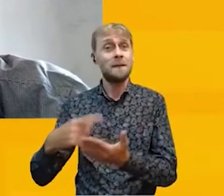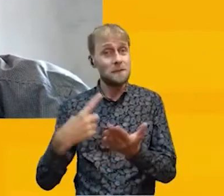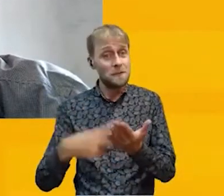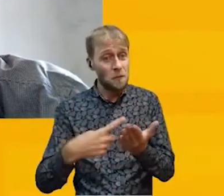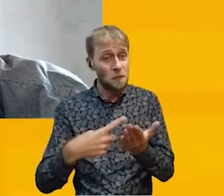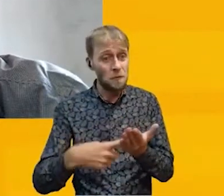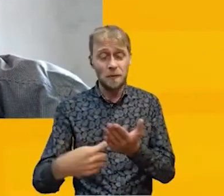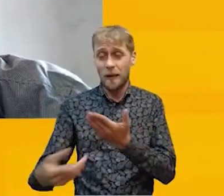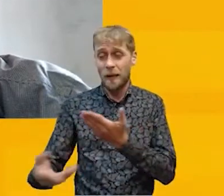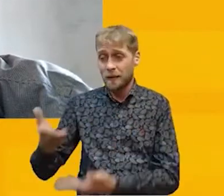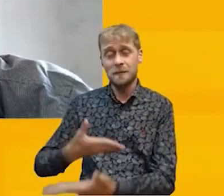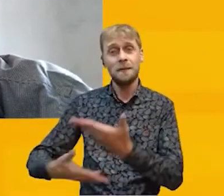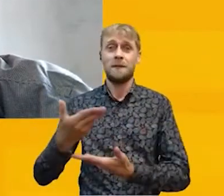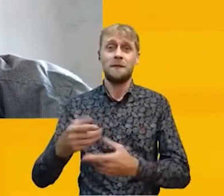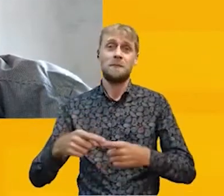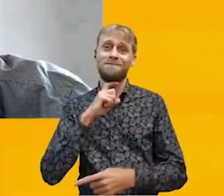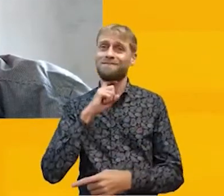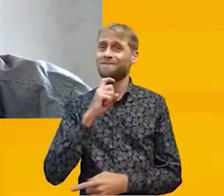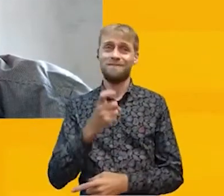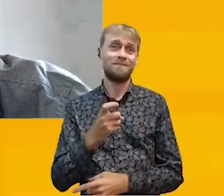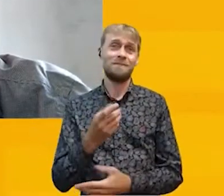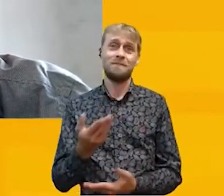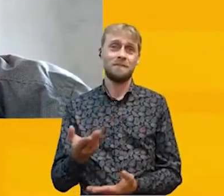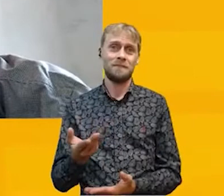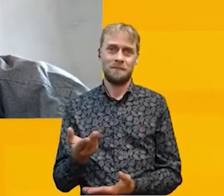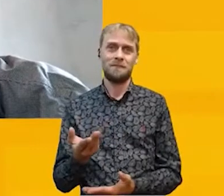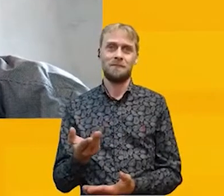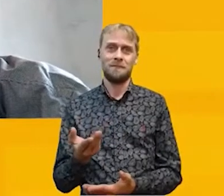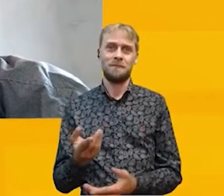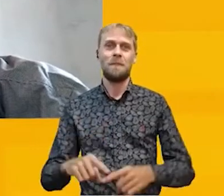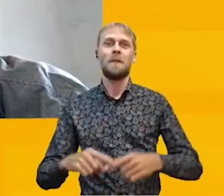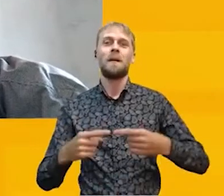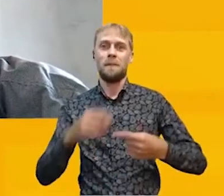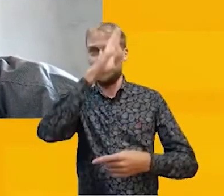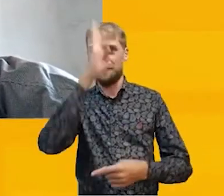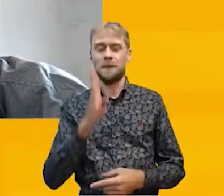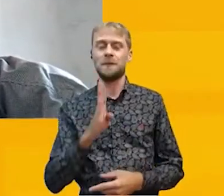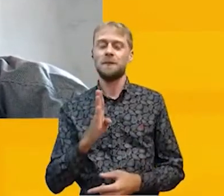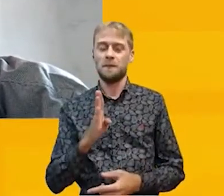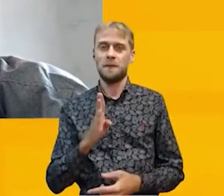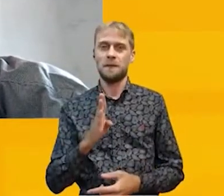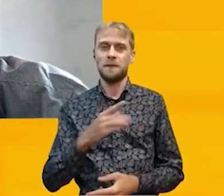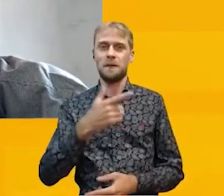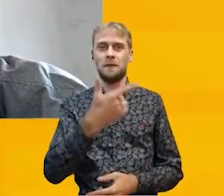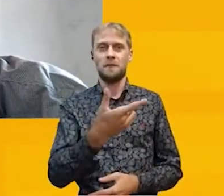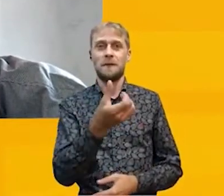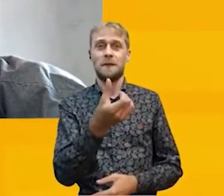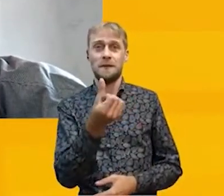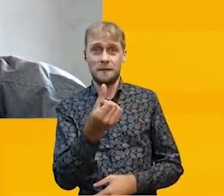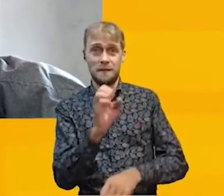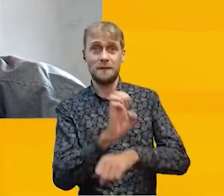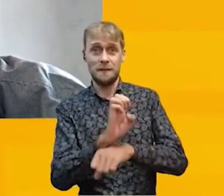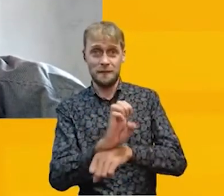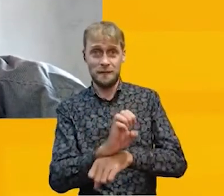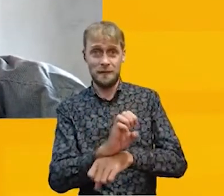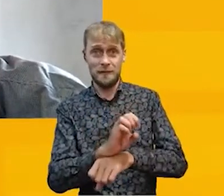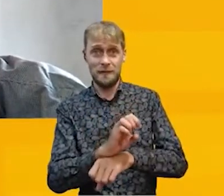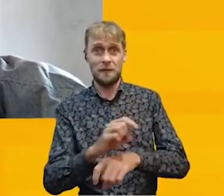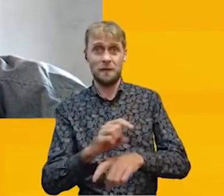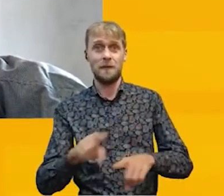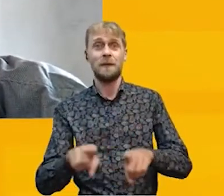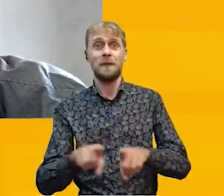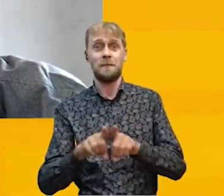interagir, e não está conseguindo, né? Mas no Brasil, os 26 estados da federação e o